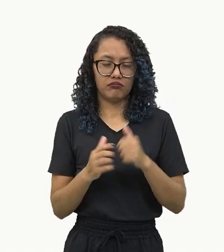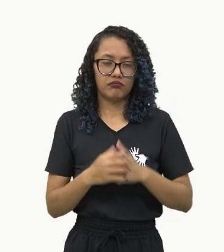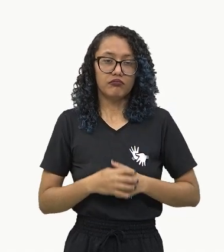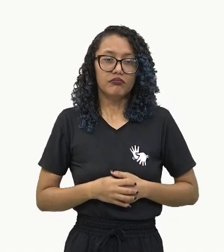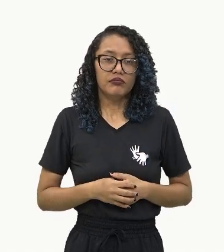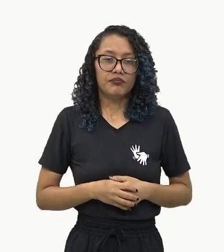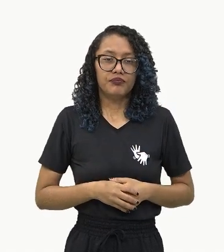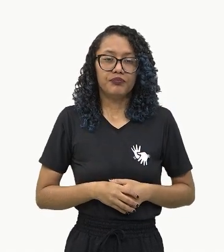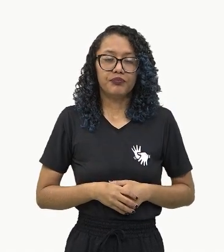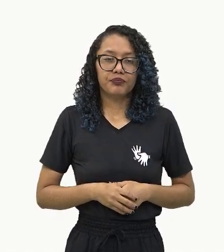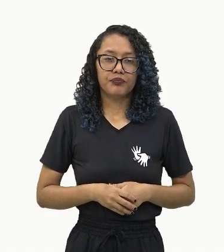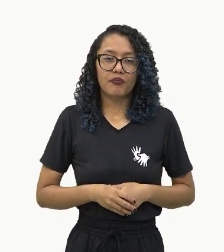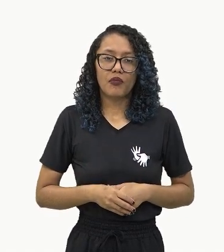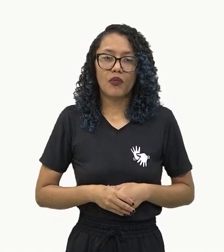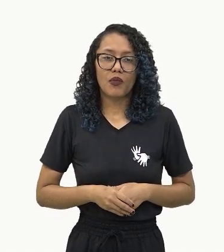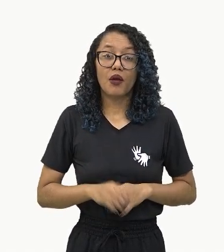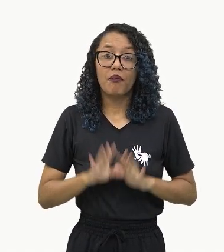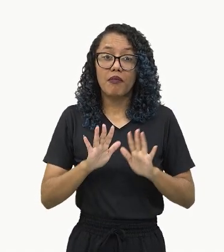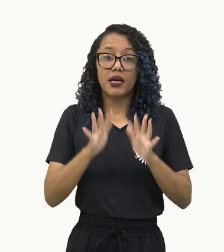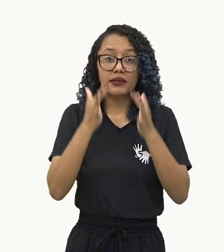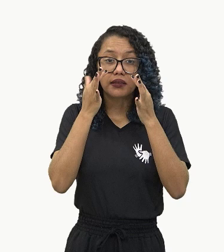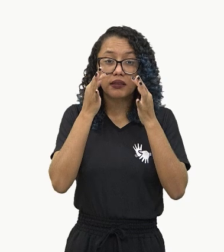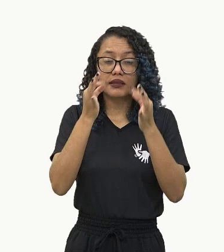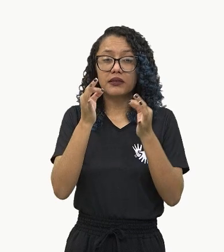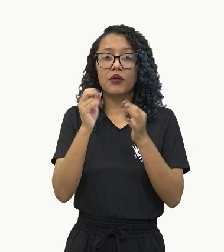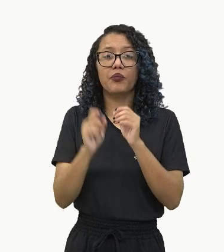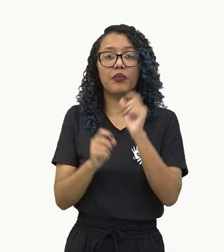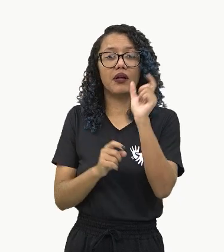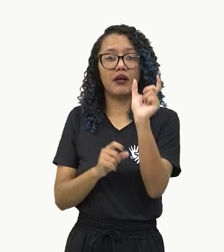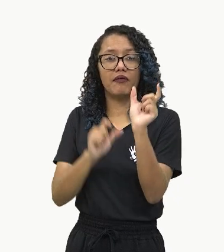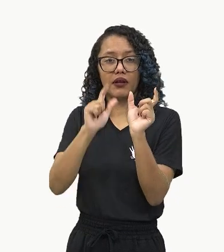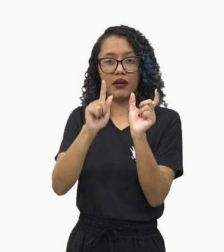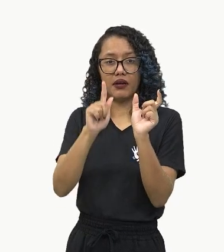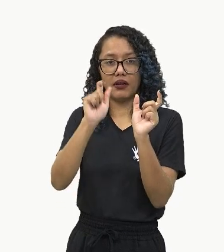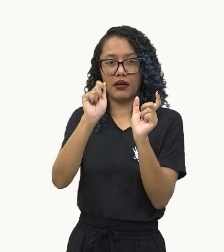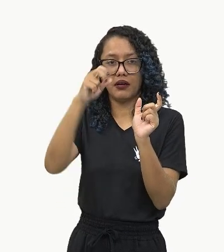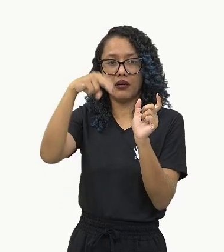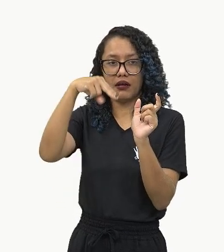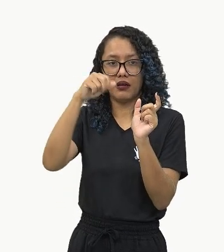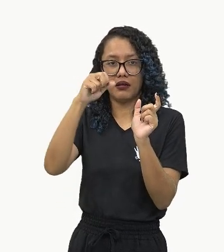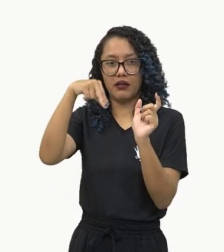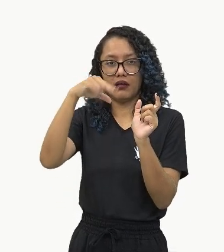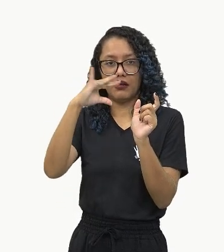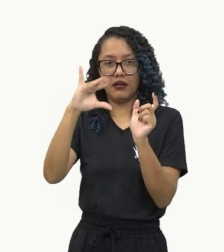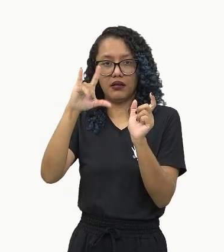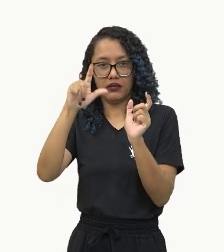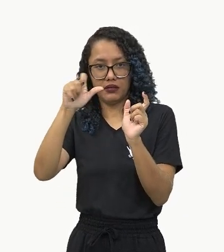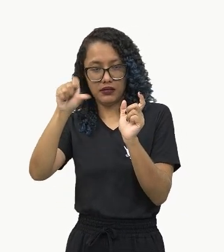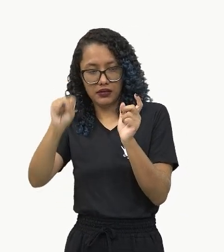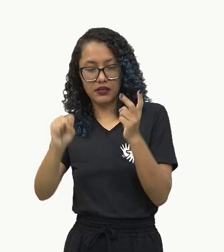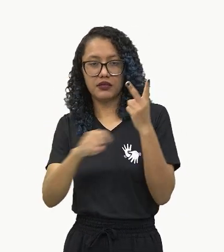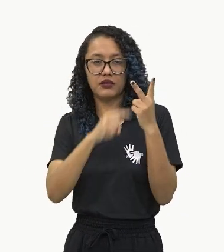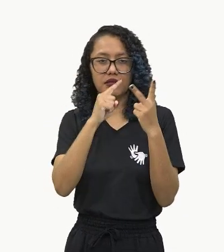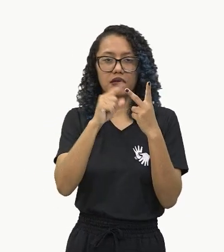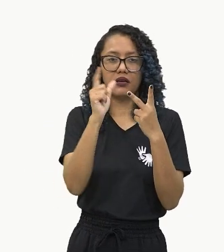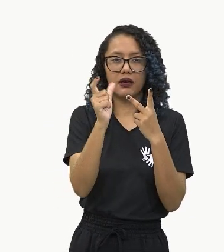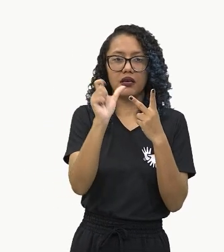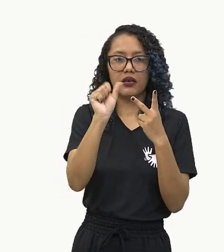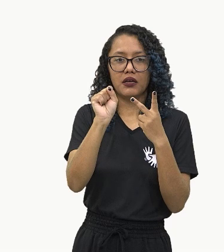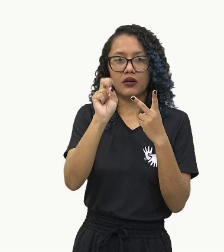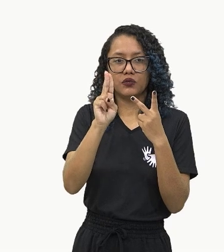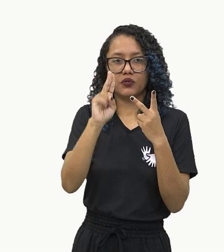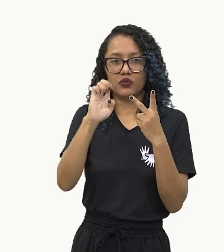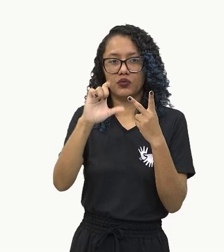perfeito composto. Só queria que vocês atentassem para a palavra ganâncias e a palavra sueldo. Ganâncias está